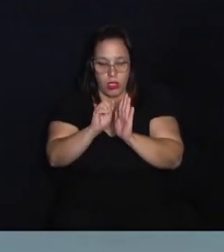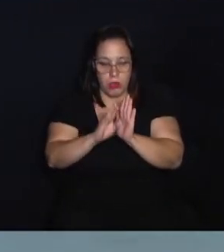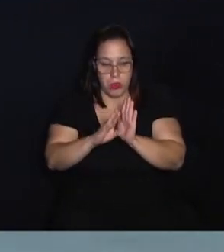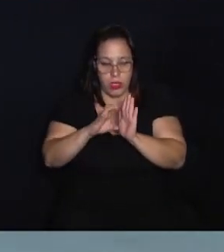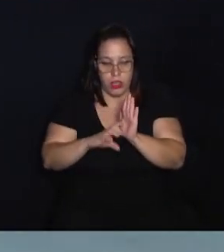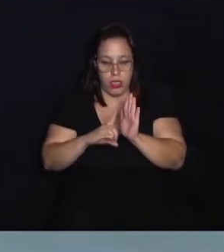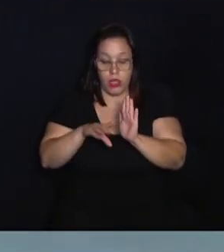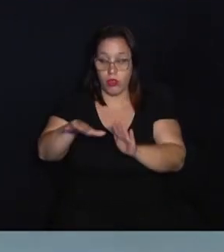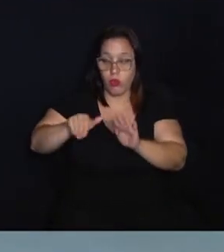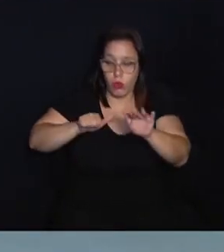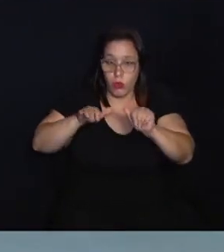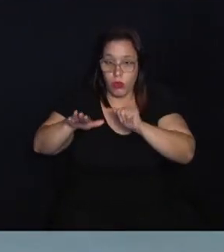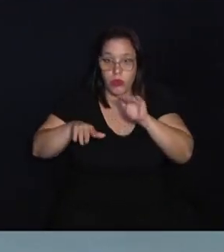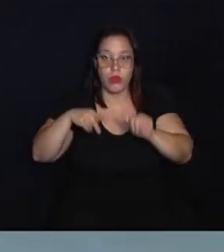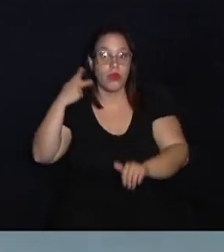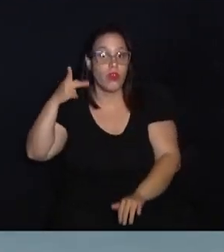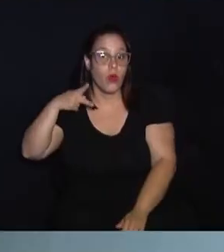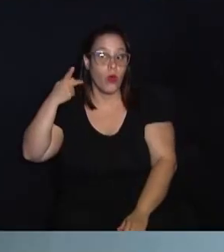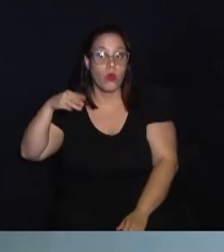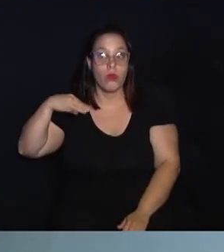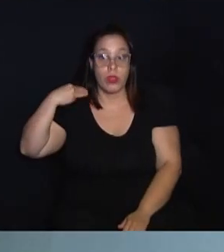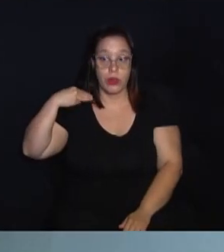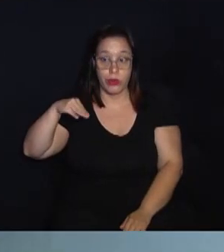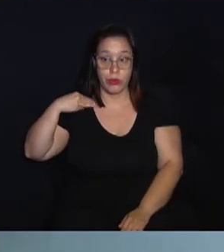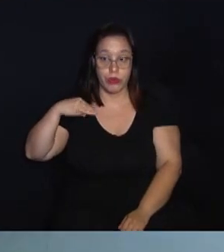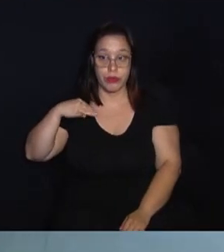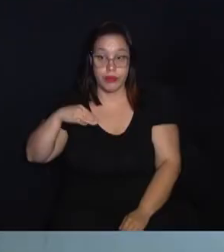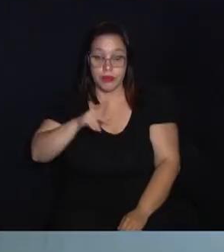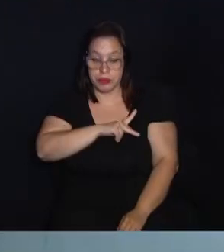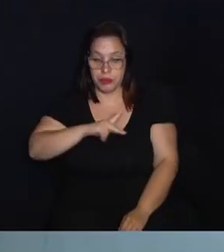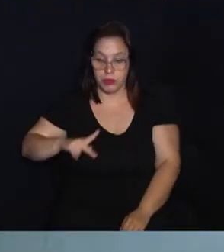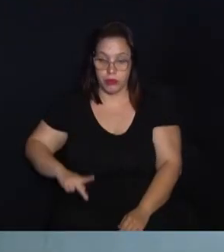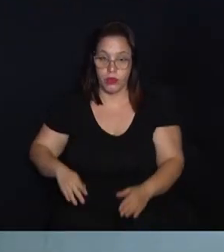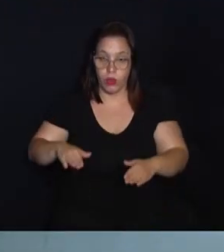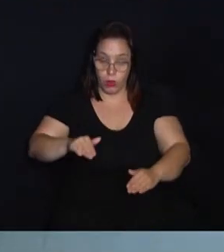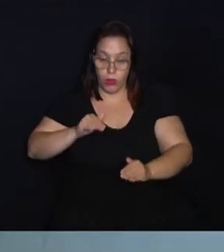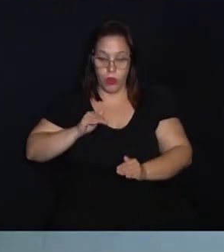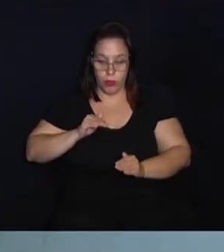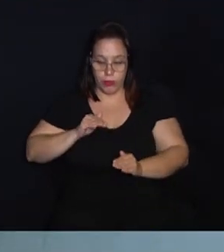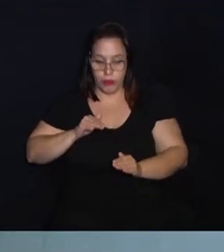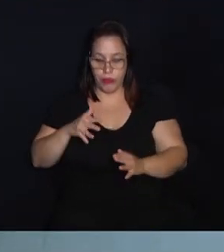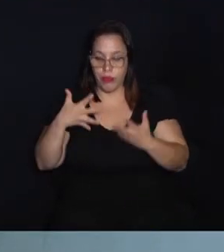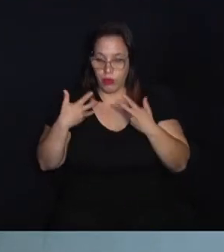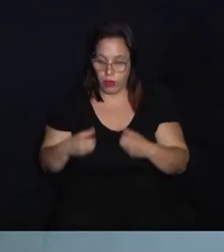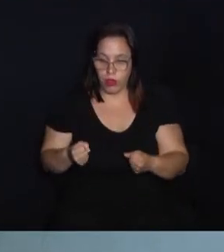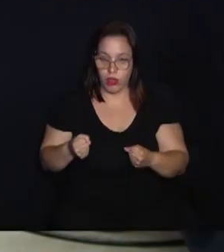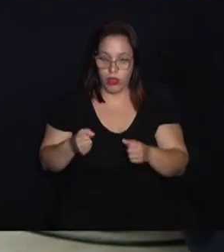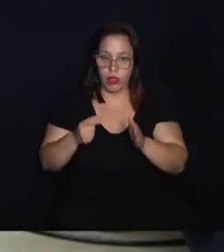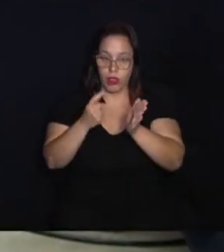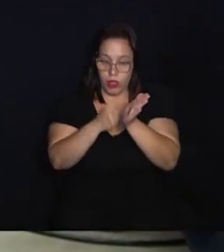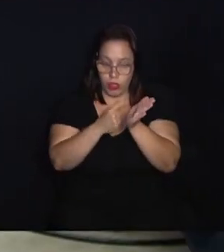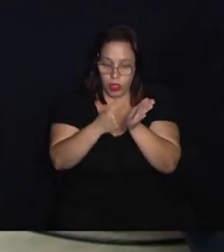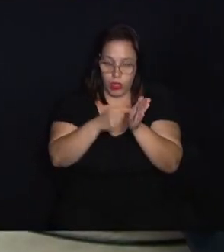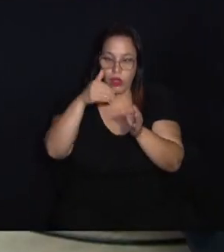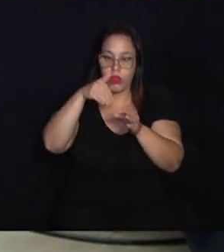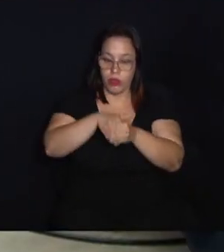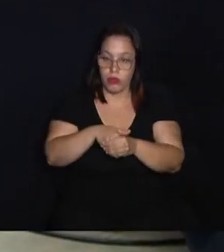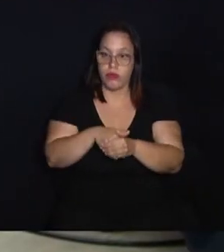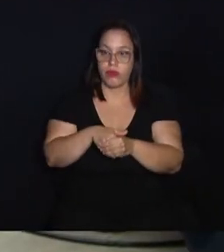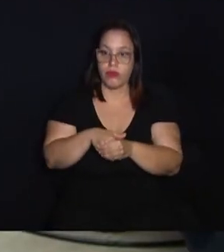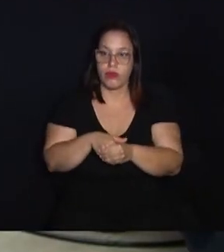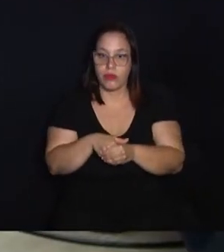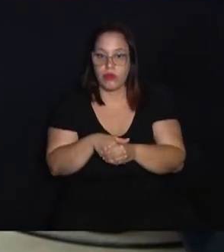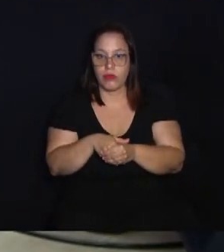foi chamado pela vereadora Mariana Conte, que presidiu a posse, para pegar a cédula de votação e, do mesmo